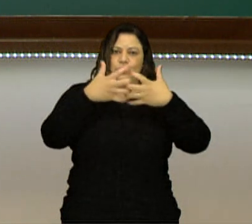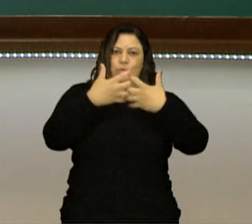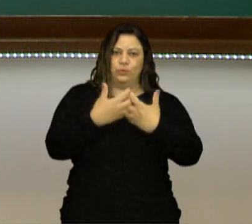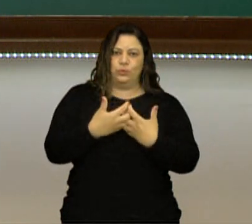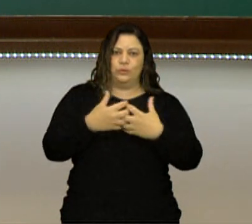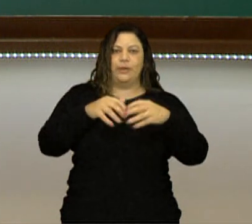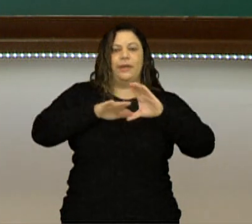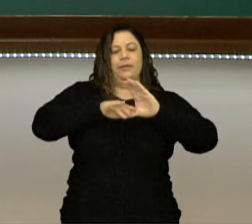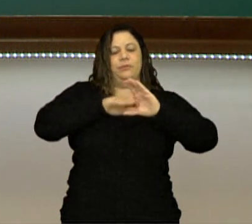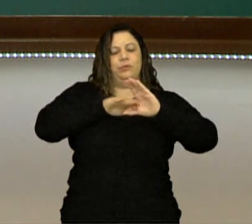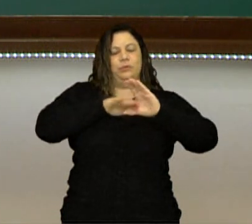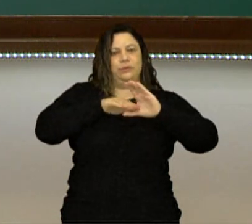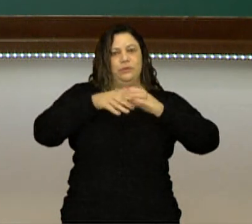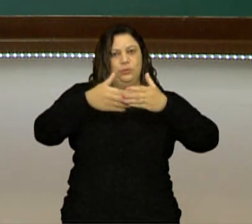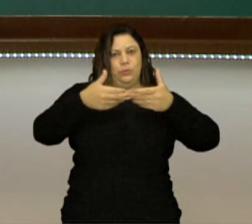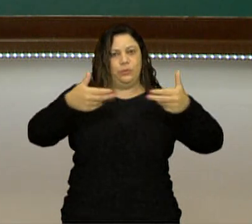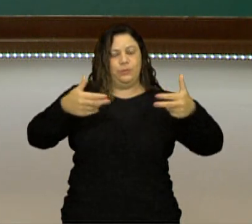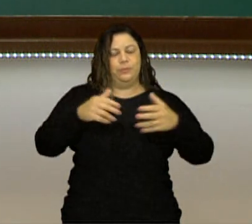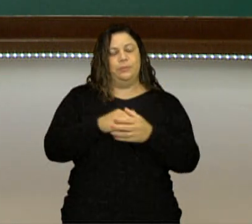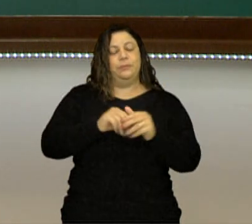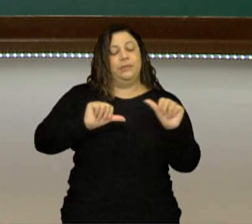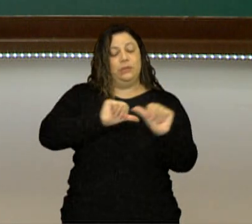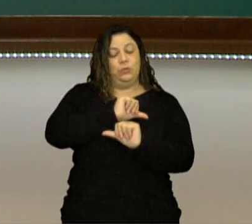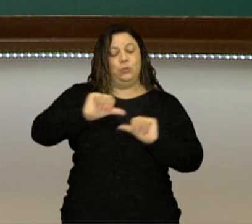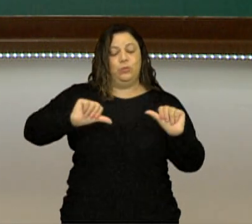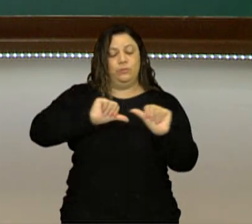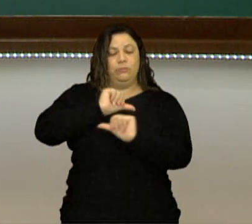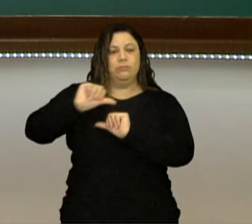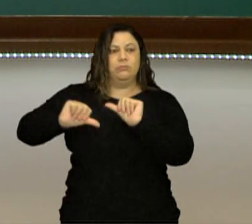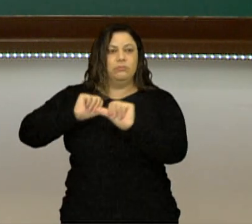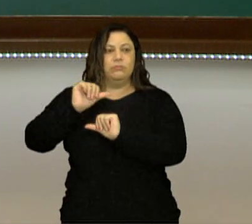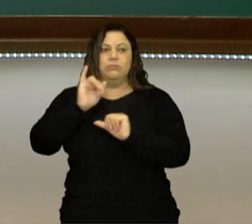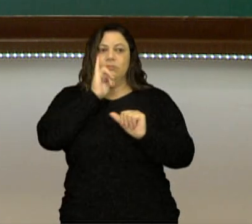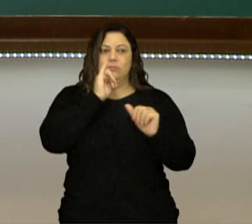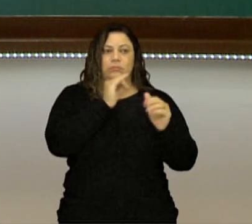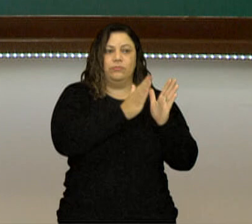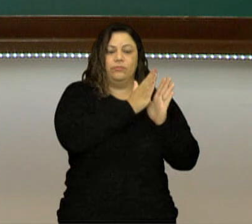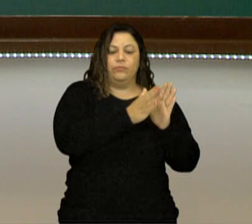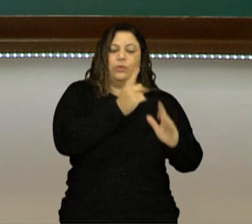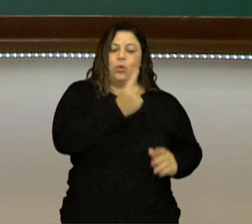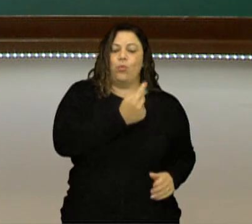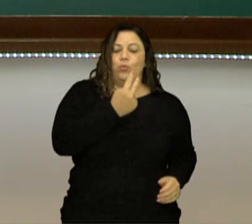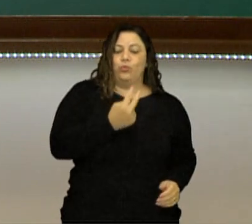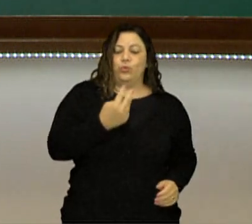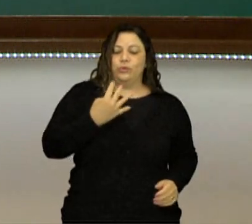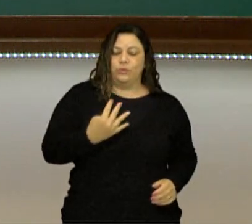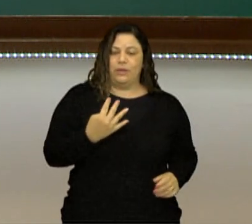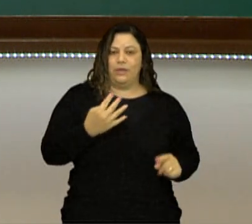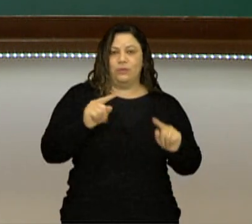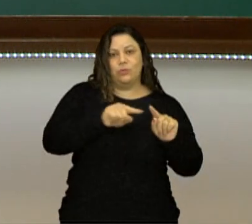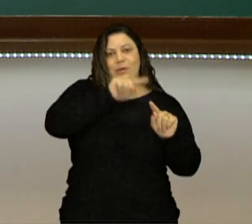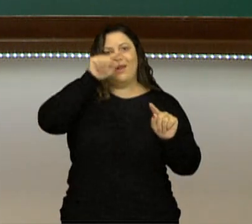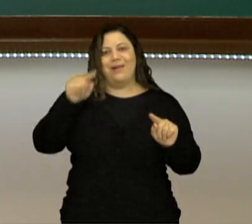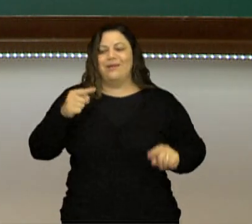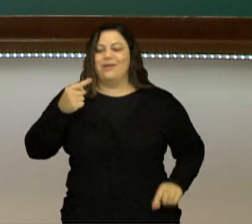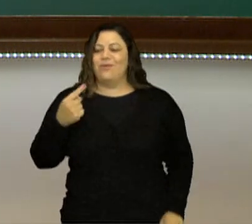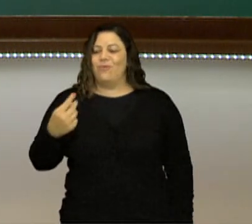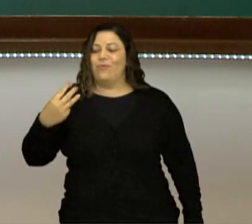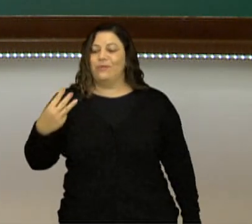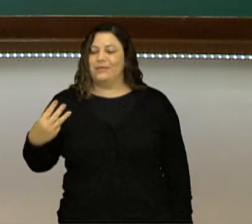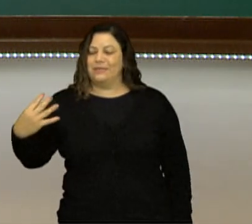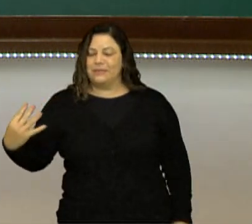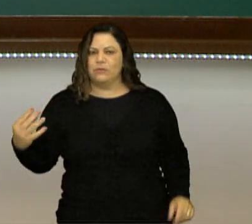mas nisso, muitas vezes a sequência vai mudar. Por exemplo, aqui ó, ficou a sequência 1, 2, 4 e ali ficou 1, 3, 4. Já houve uma